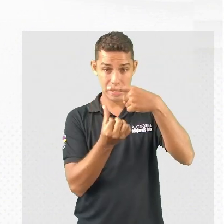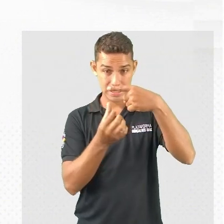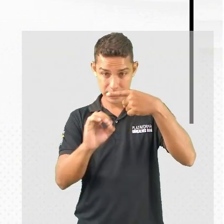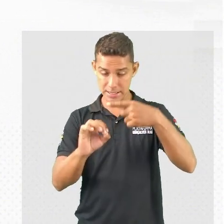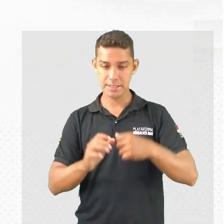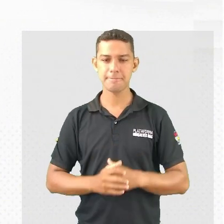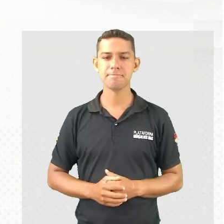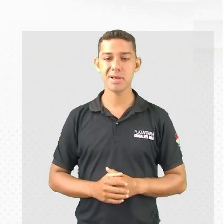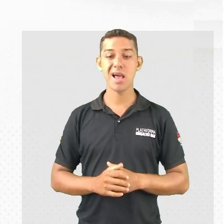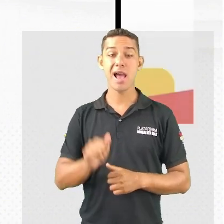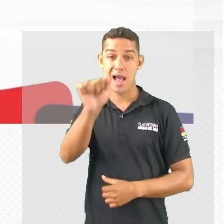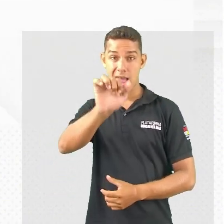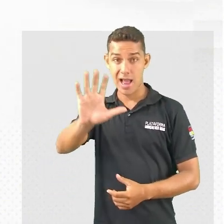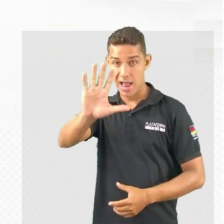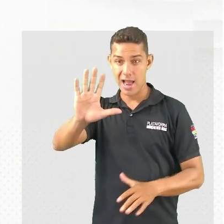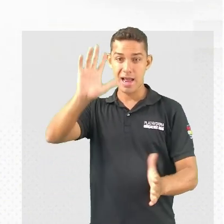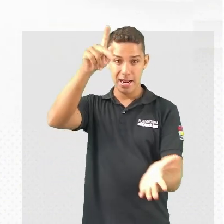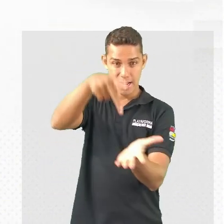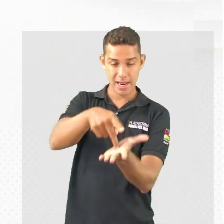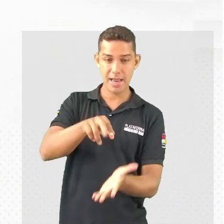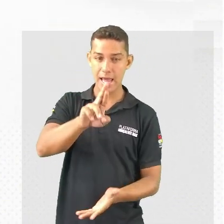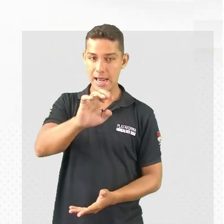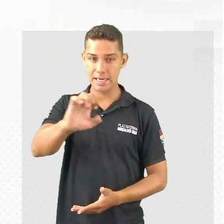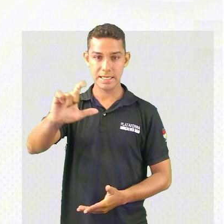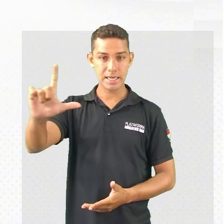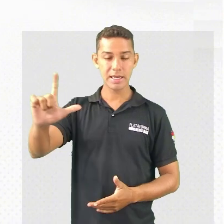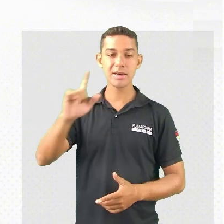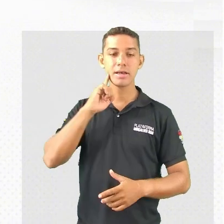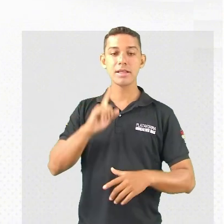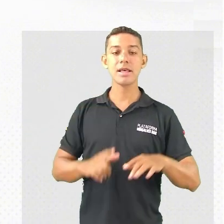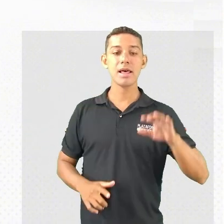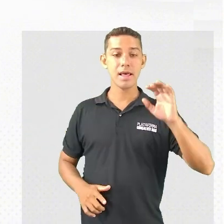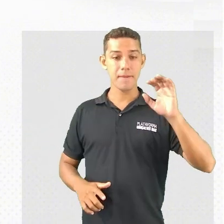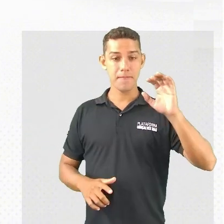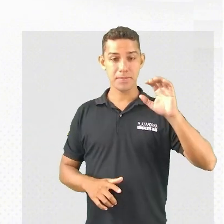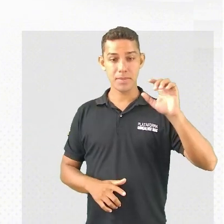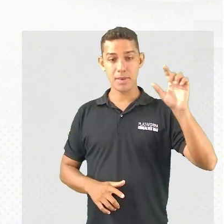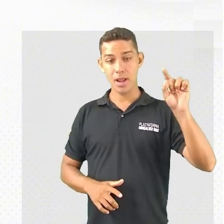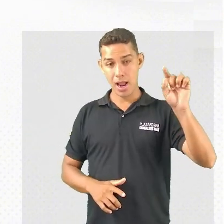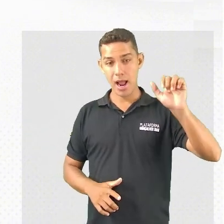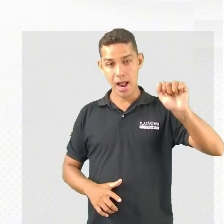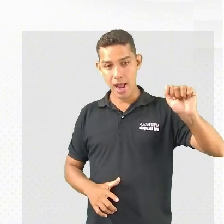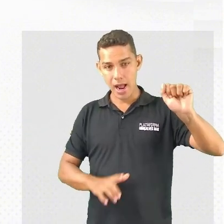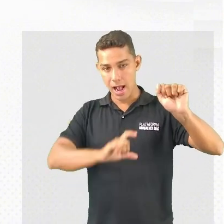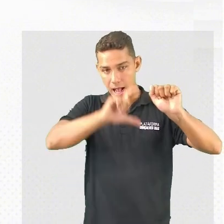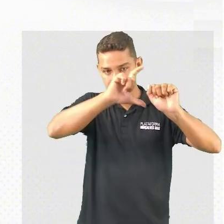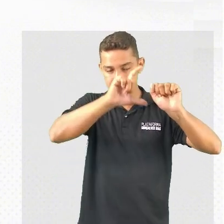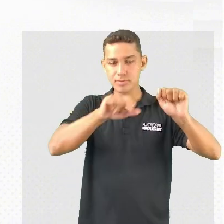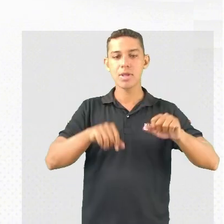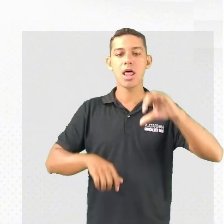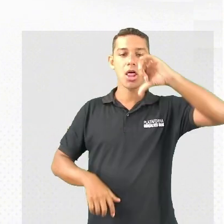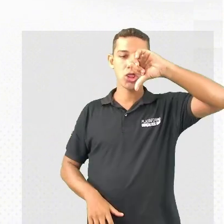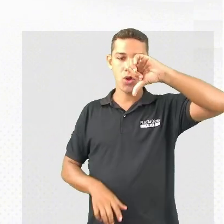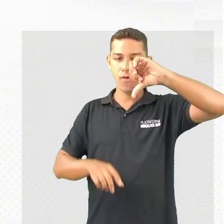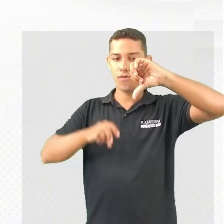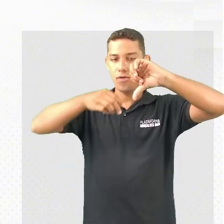área real, a área que eu vou chamar de azão, a área real é de 9 metros